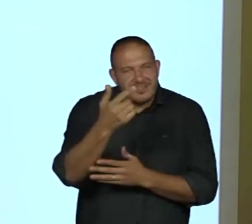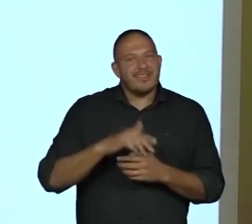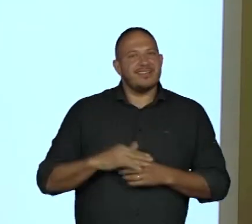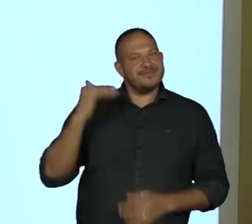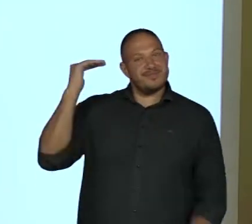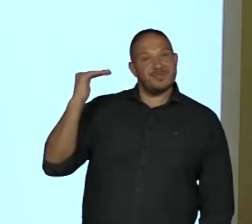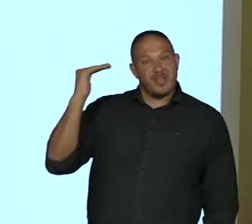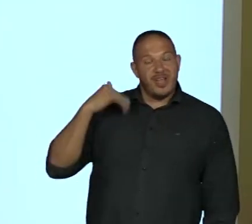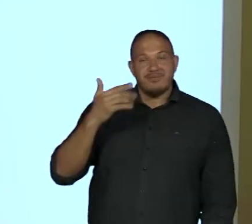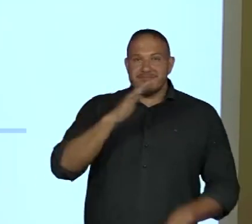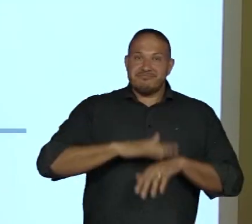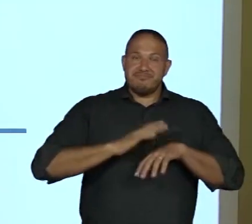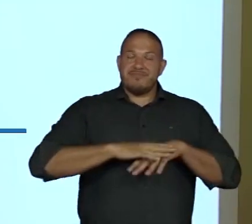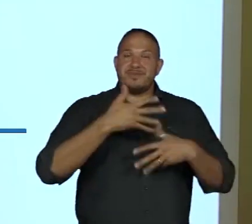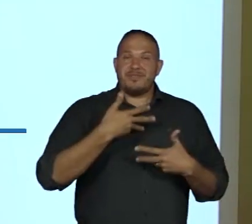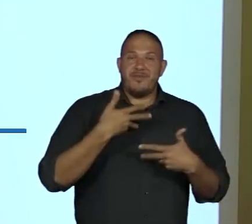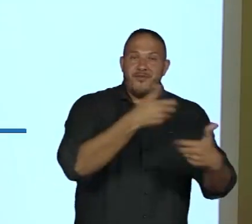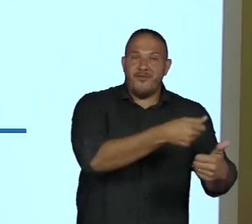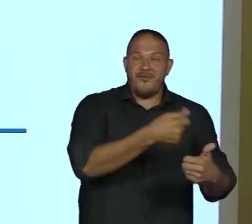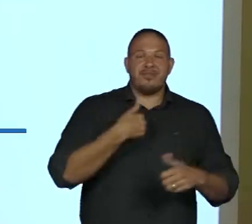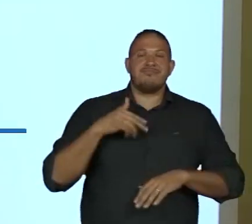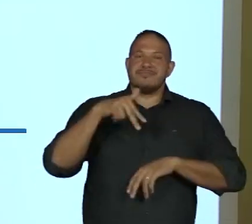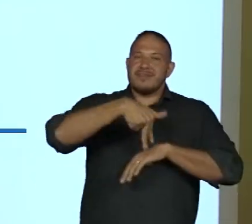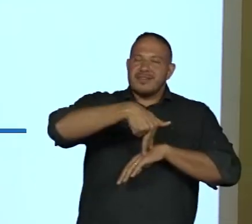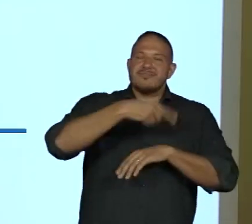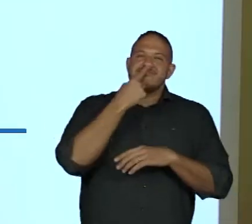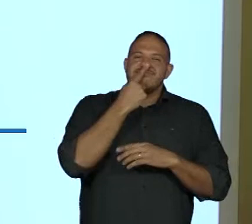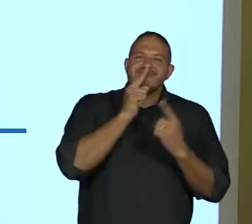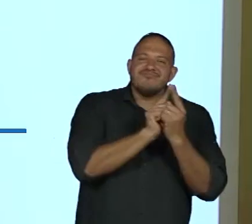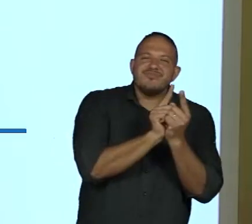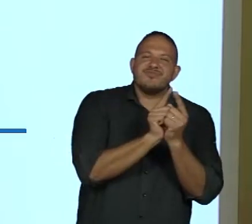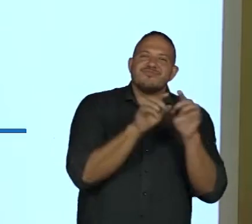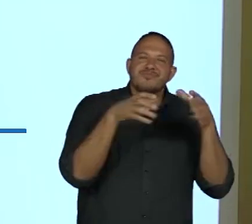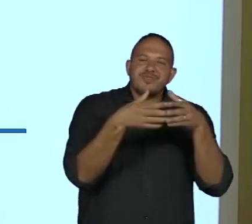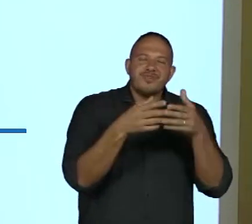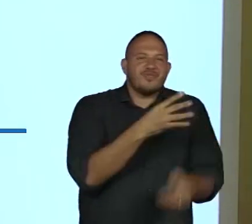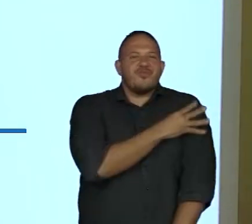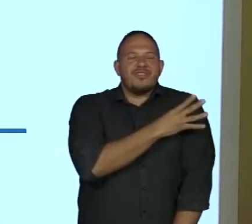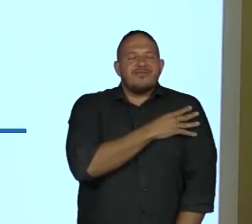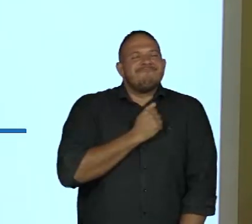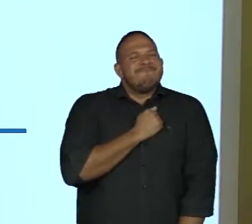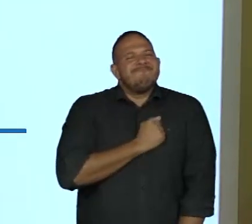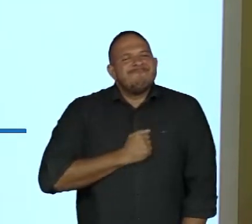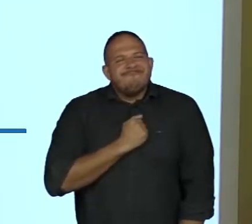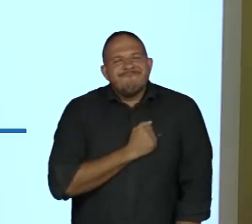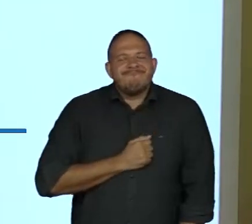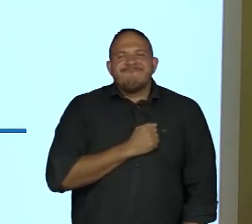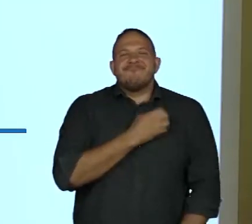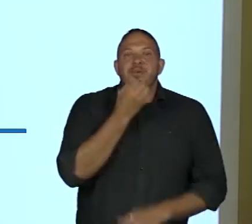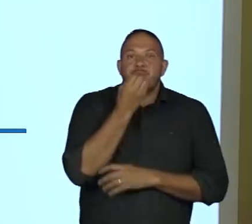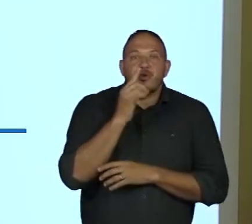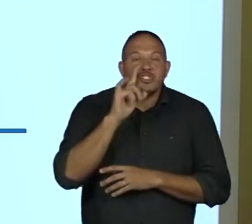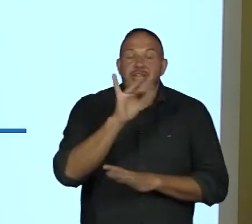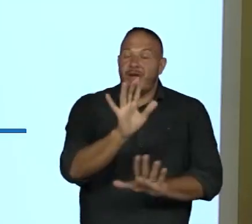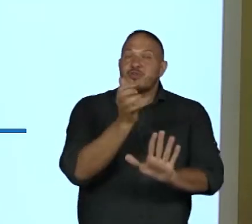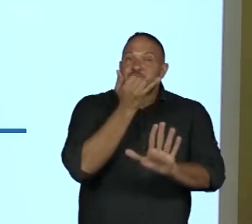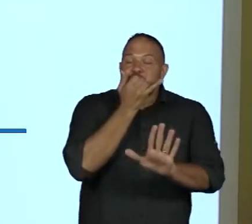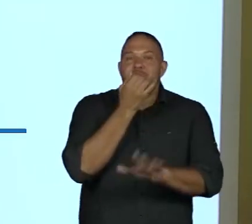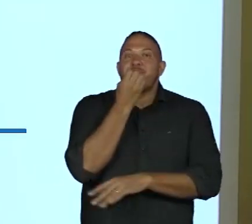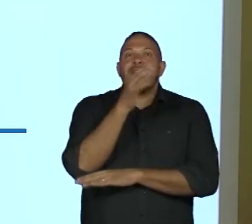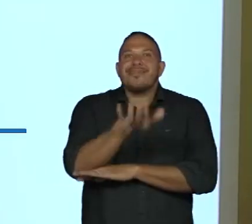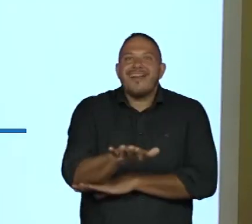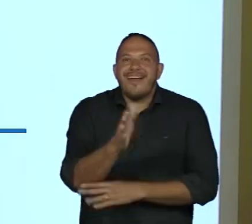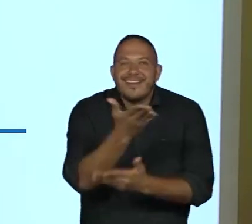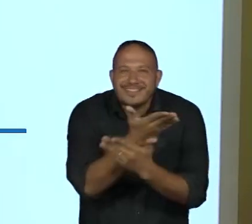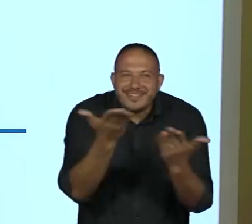convite. Amo estar aqui pertinho do quarto ano, que eu já estava com saudade. Bom dia, não, boa tarde, turminha.